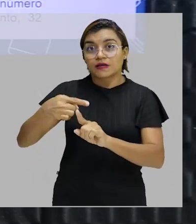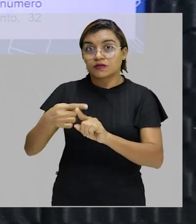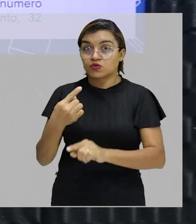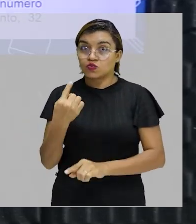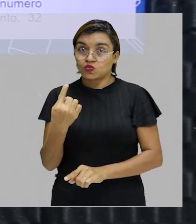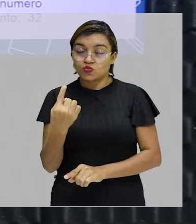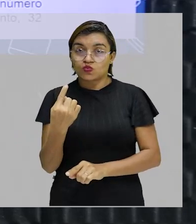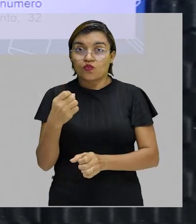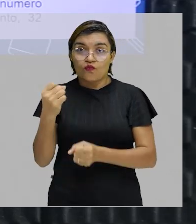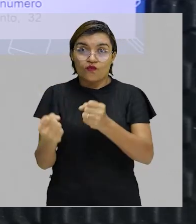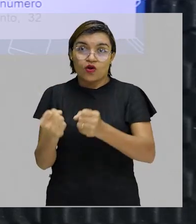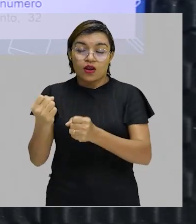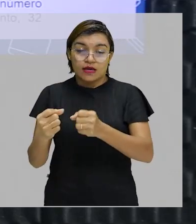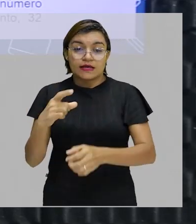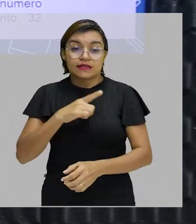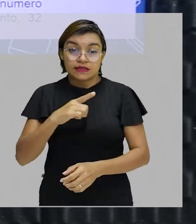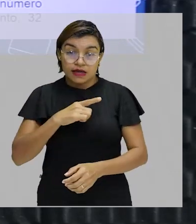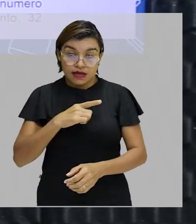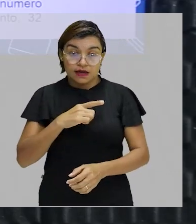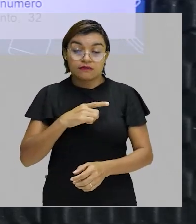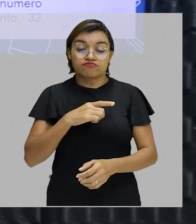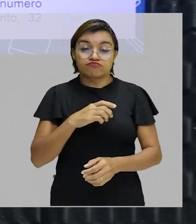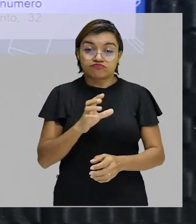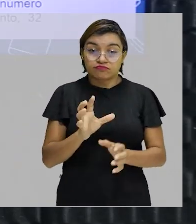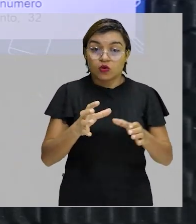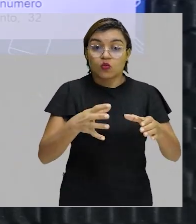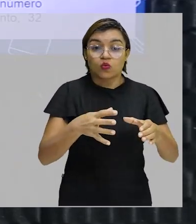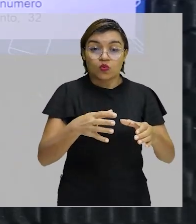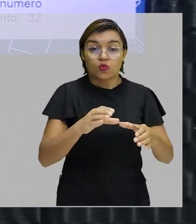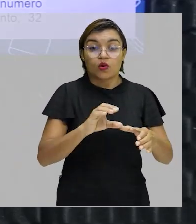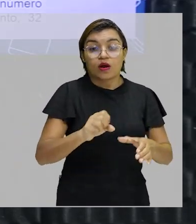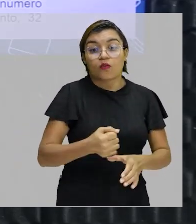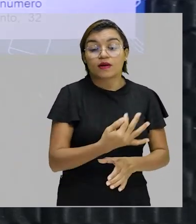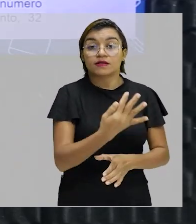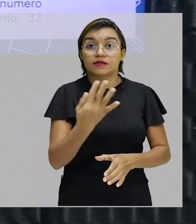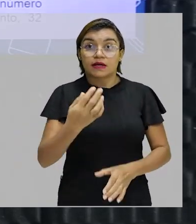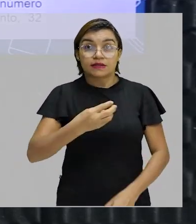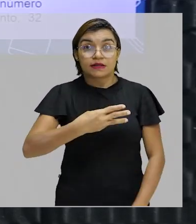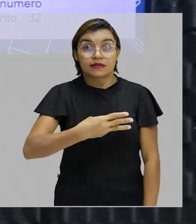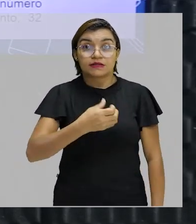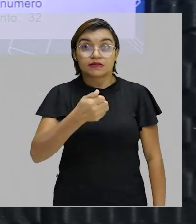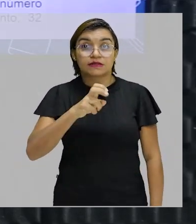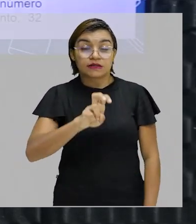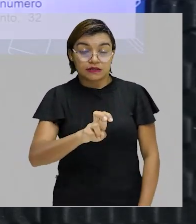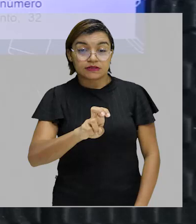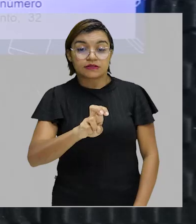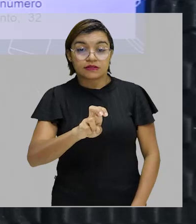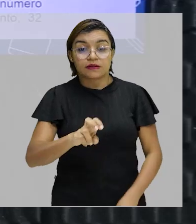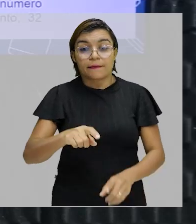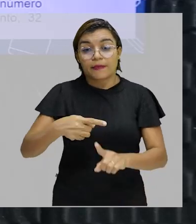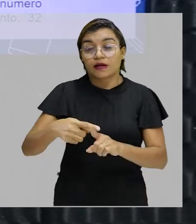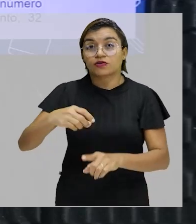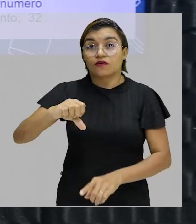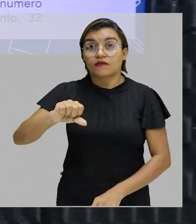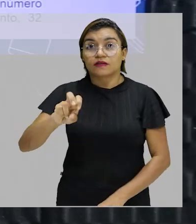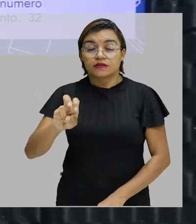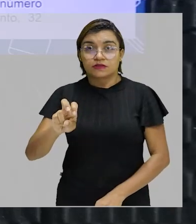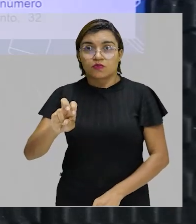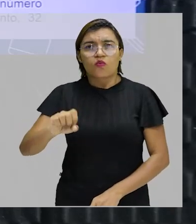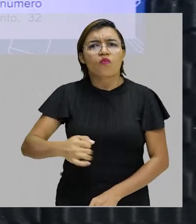quantidades, certo? De pneus e volantes. Então, com essas quantidades, quantos carros podem ser